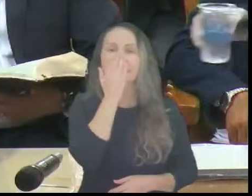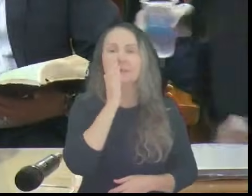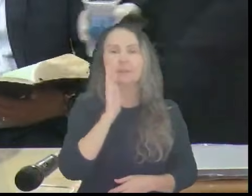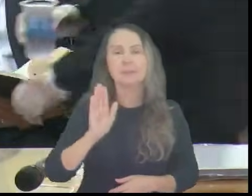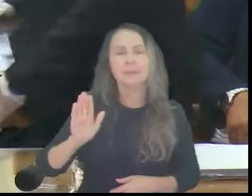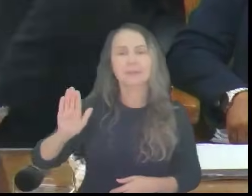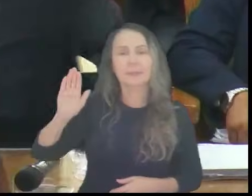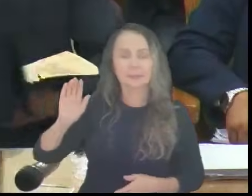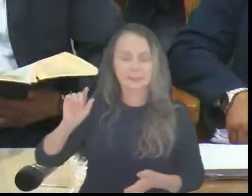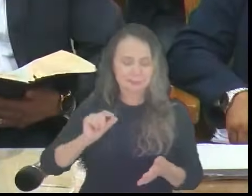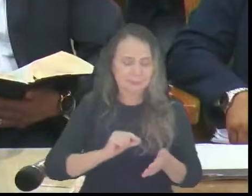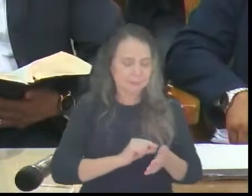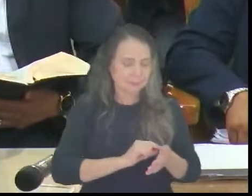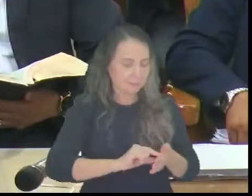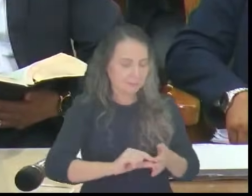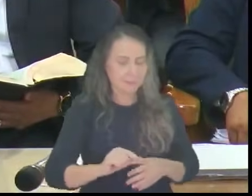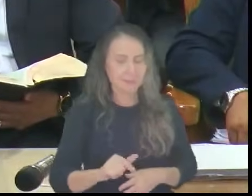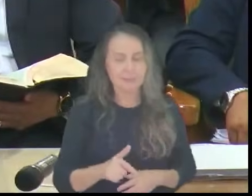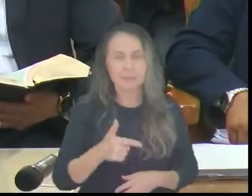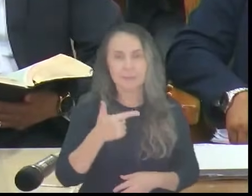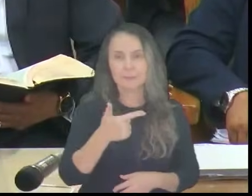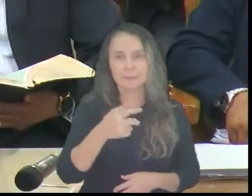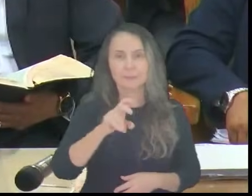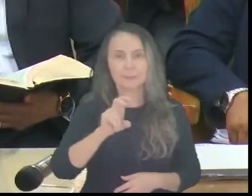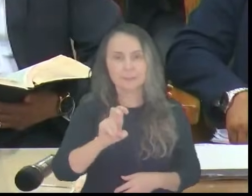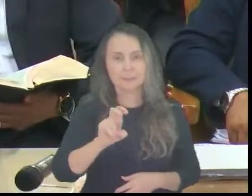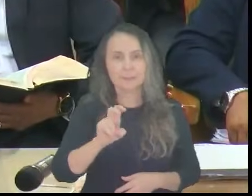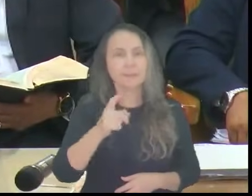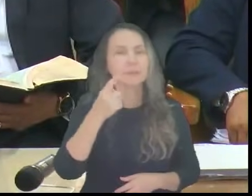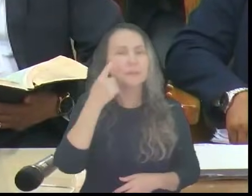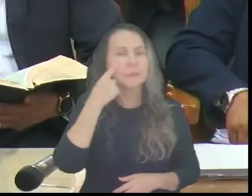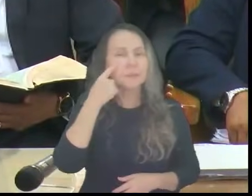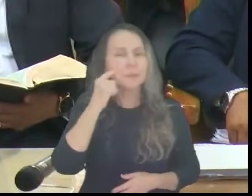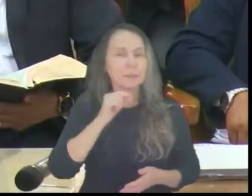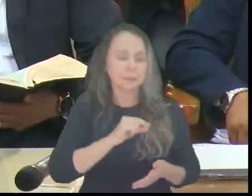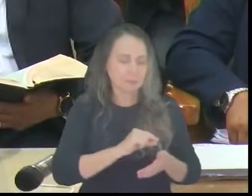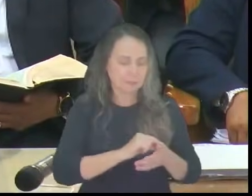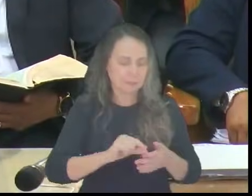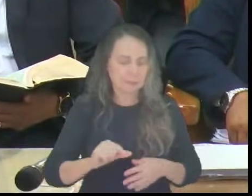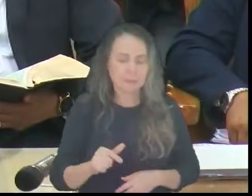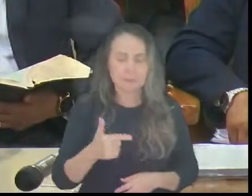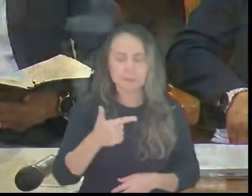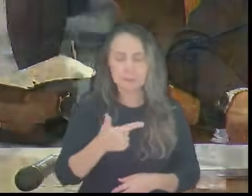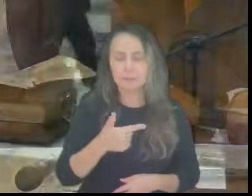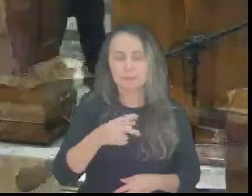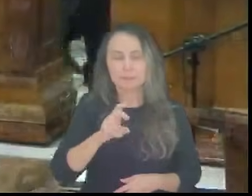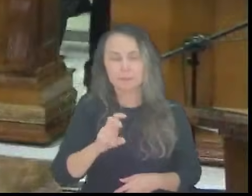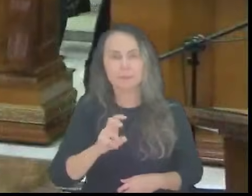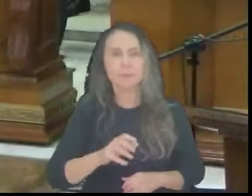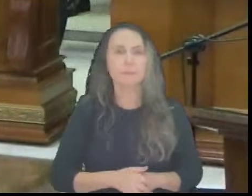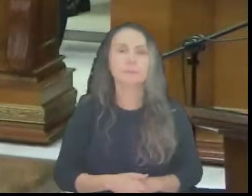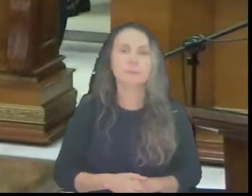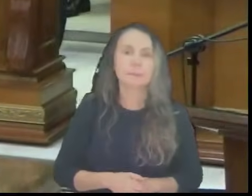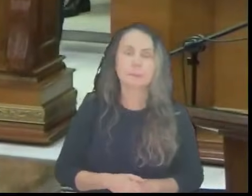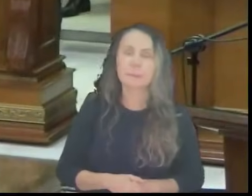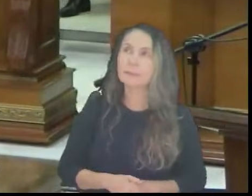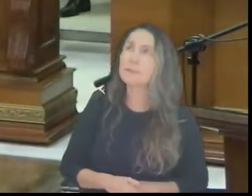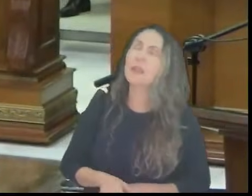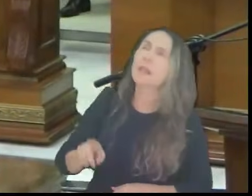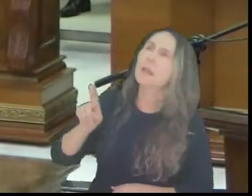versículo 25, irmão. Eu quero que vocês prestem bem atenção no 25. Que disseste pela boca de Davi,